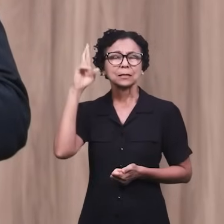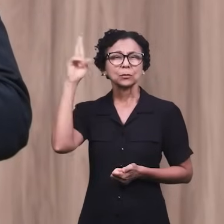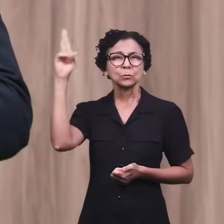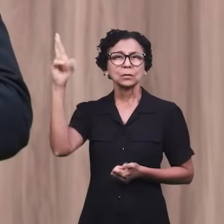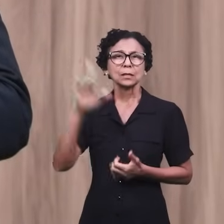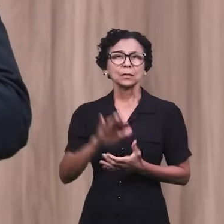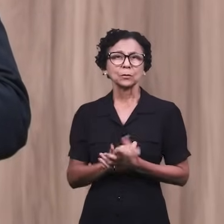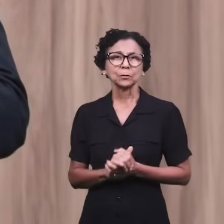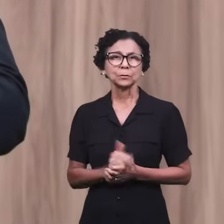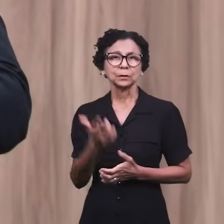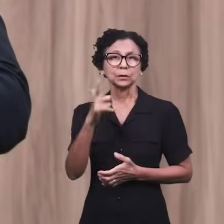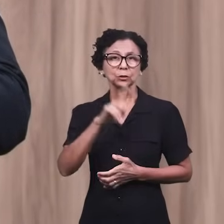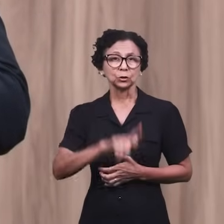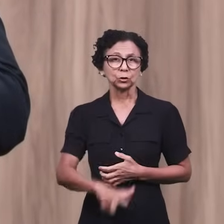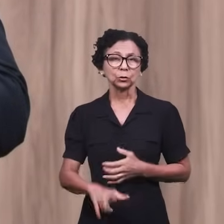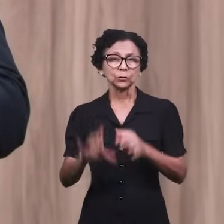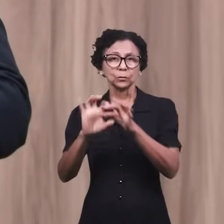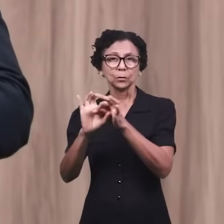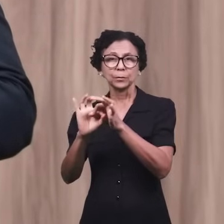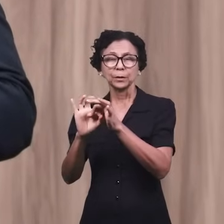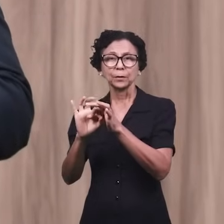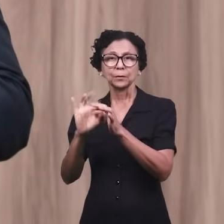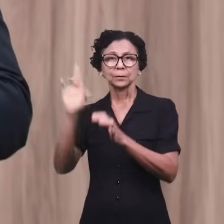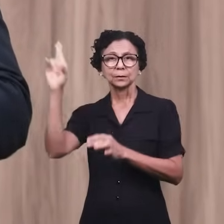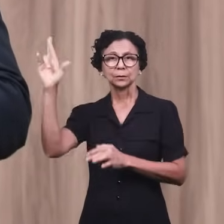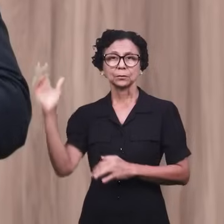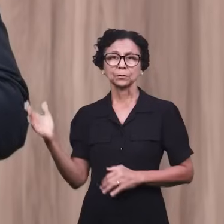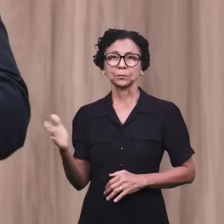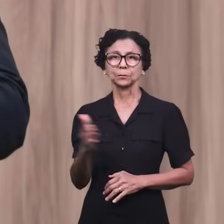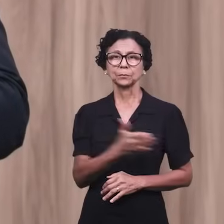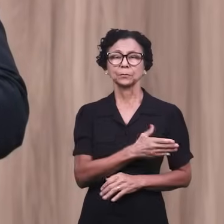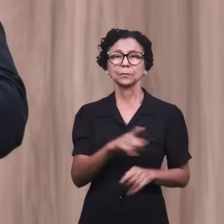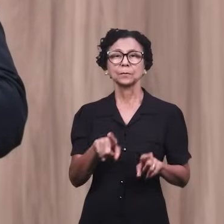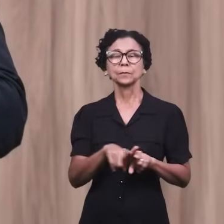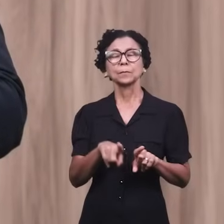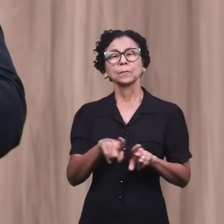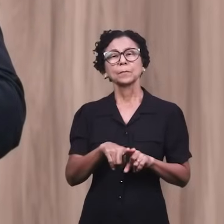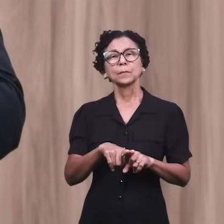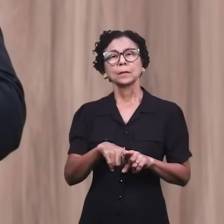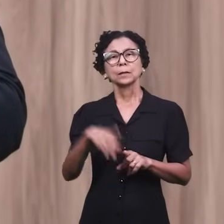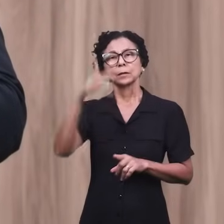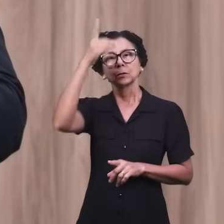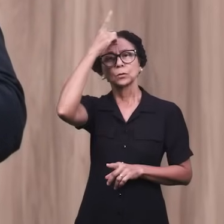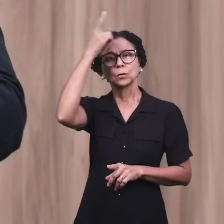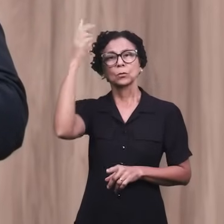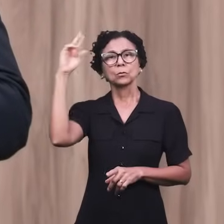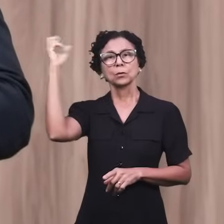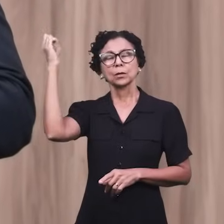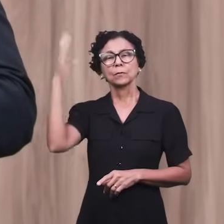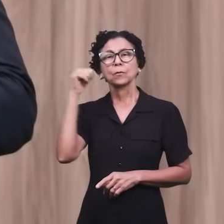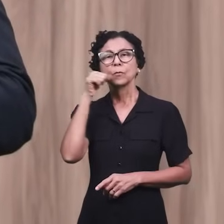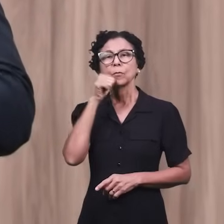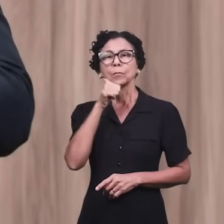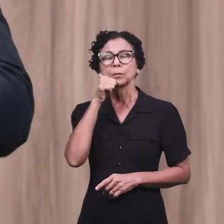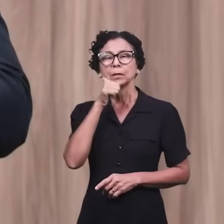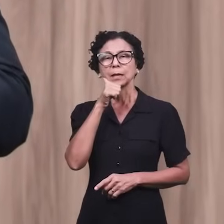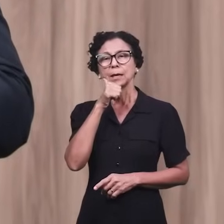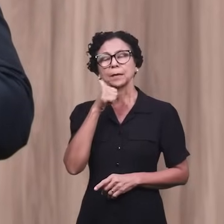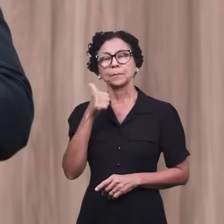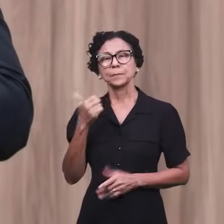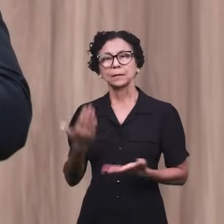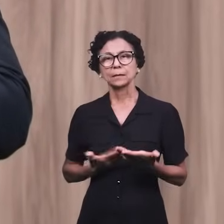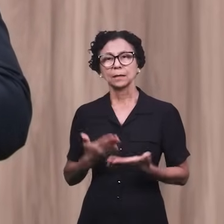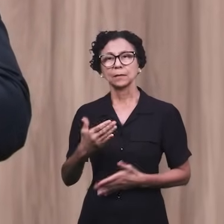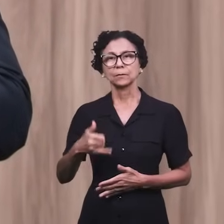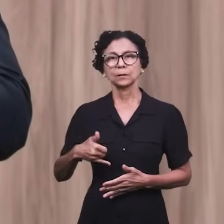renovada. O Senhor revelou uma serva que tem 45 anos de idade e o seu neto,